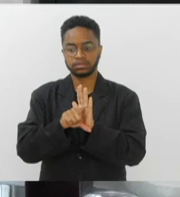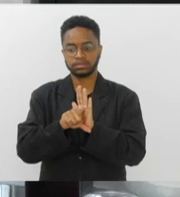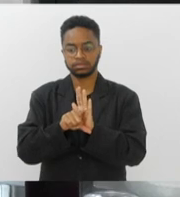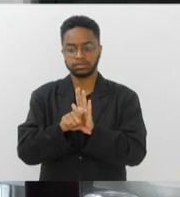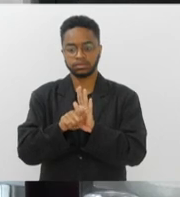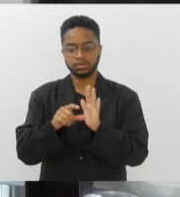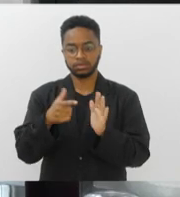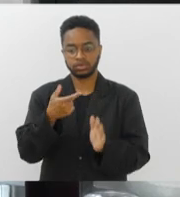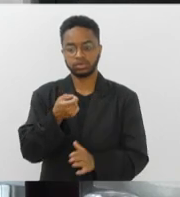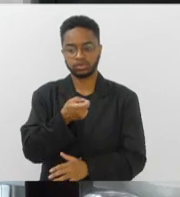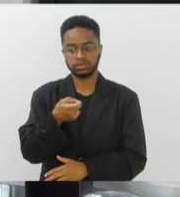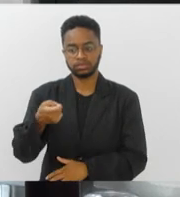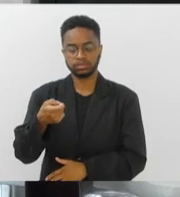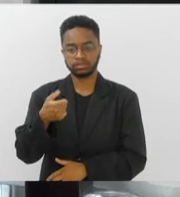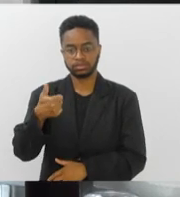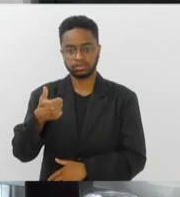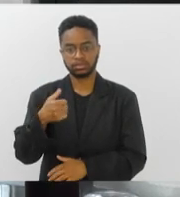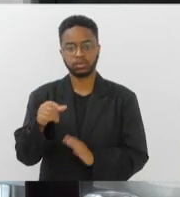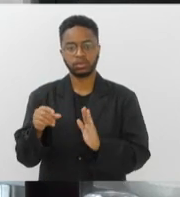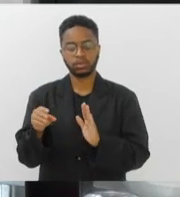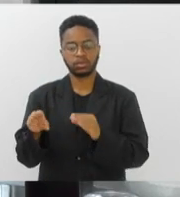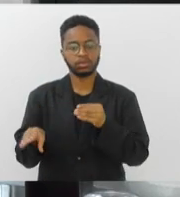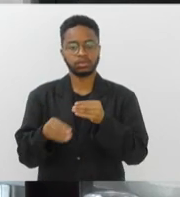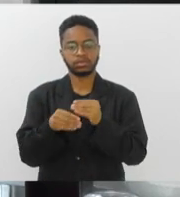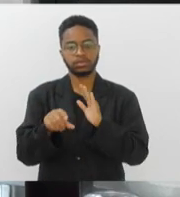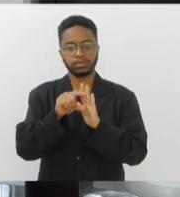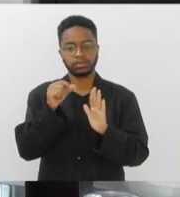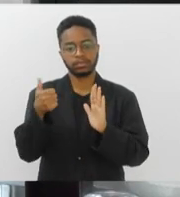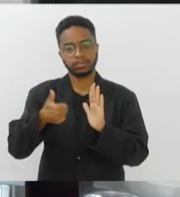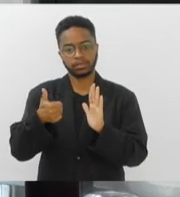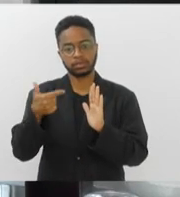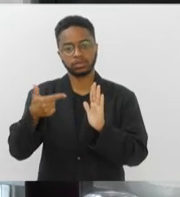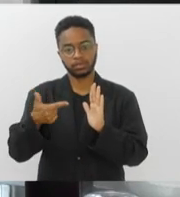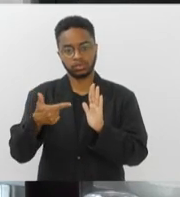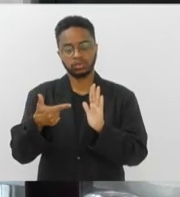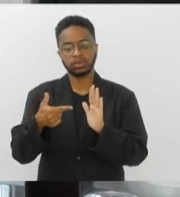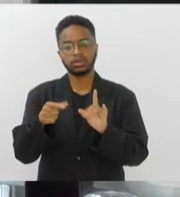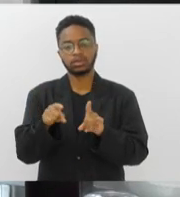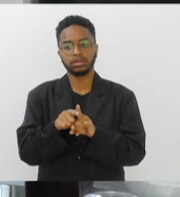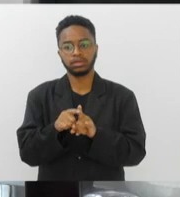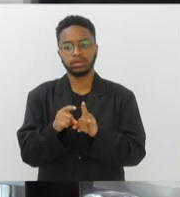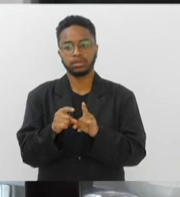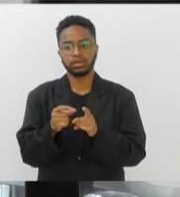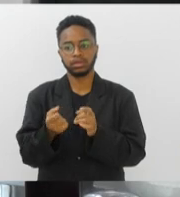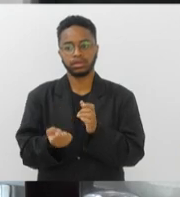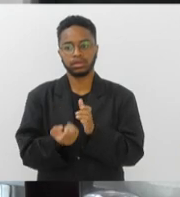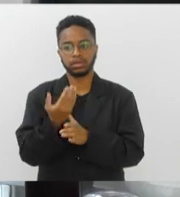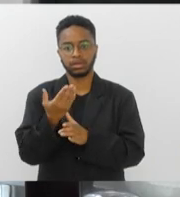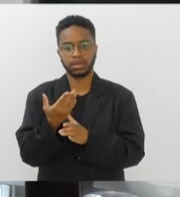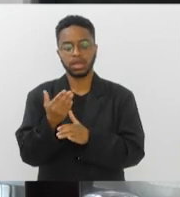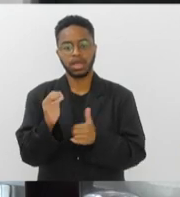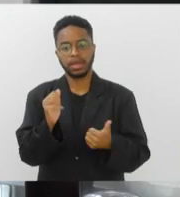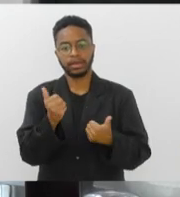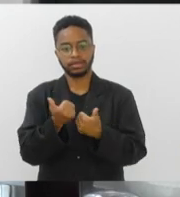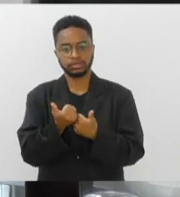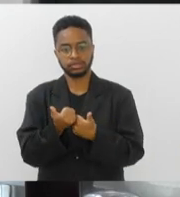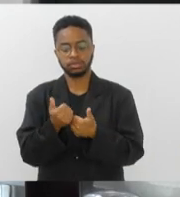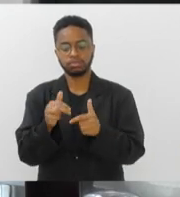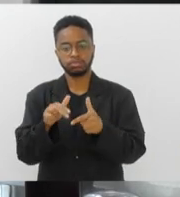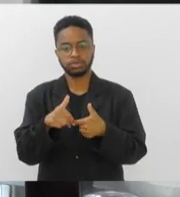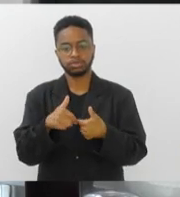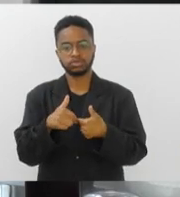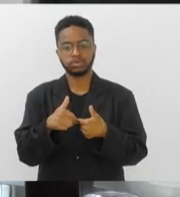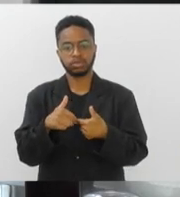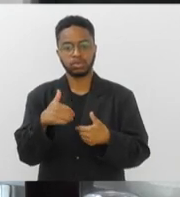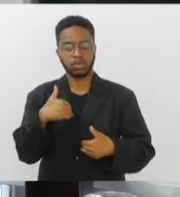de 2001, acrescentando os parágrafos 1º e 2º ao artigo 2º, que institui auxílio invalidez por lesão à integridade física,